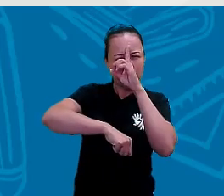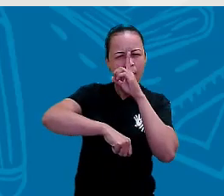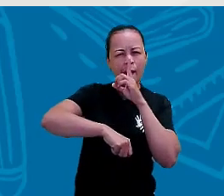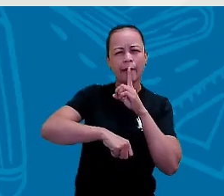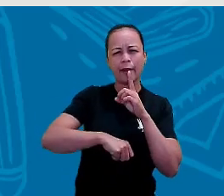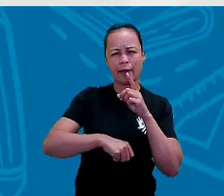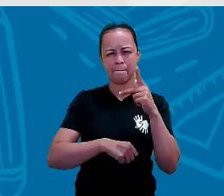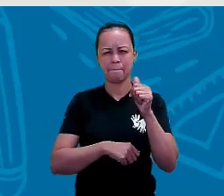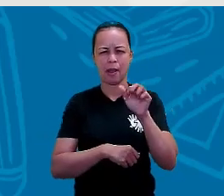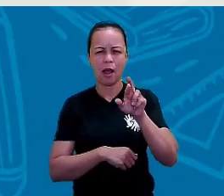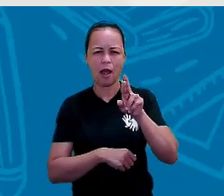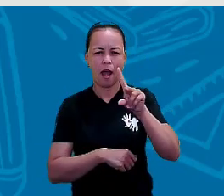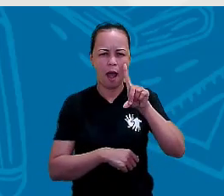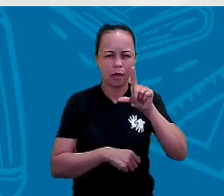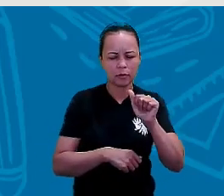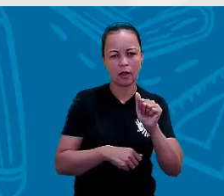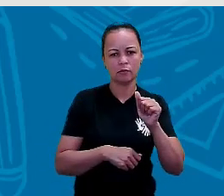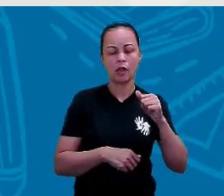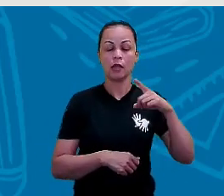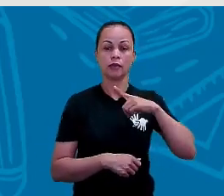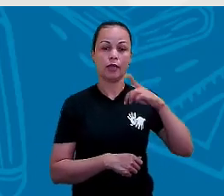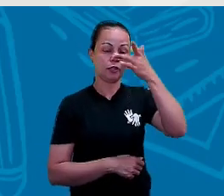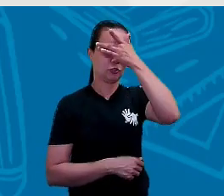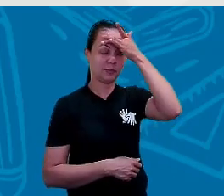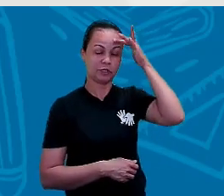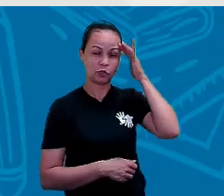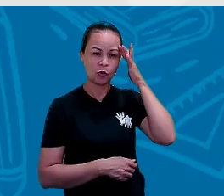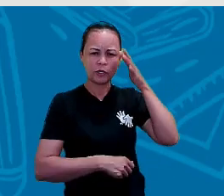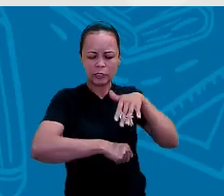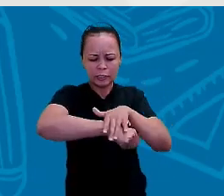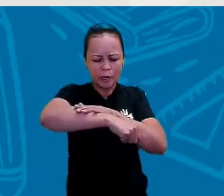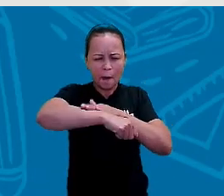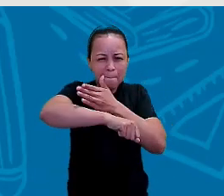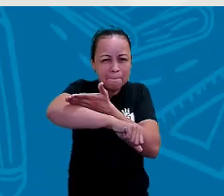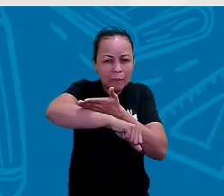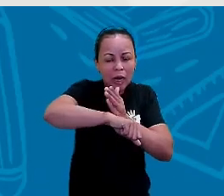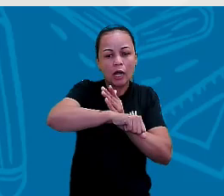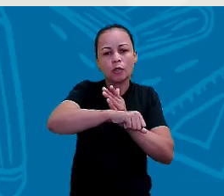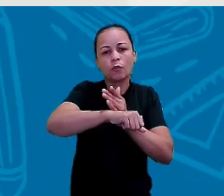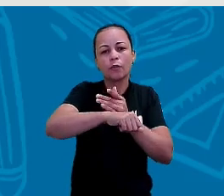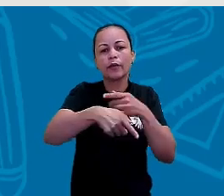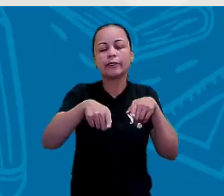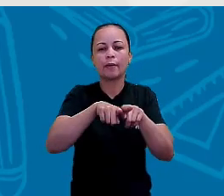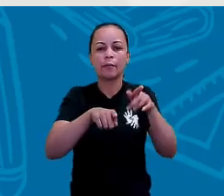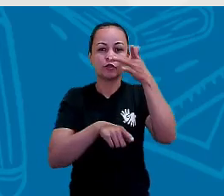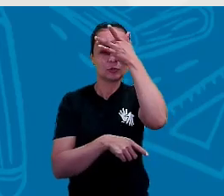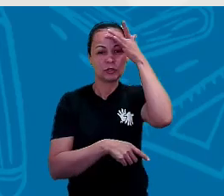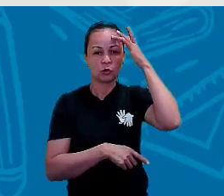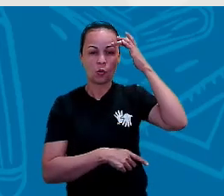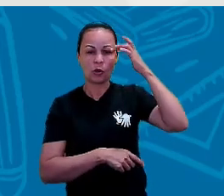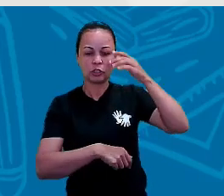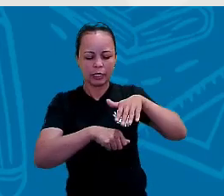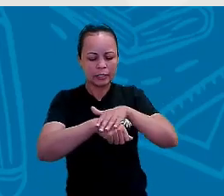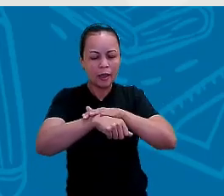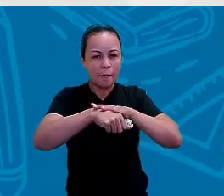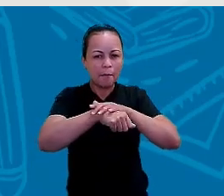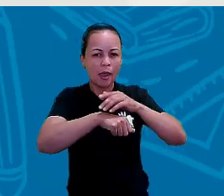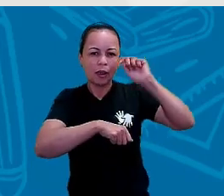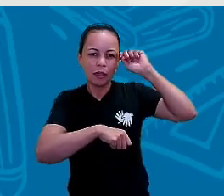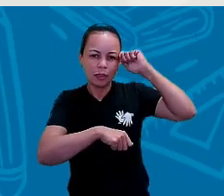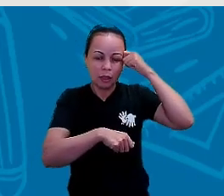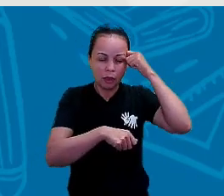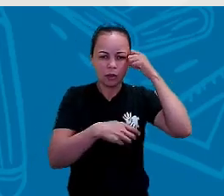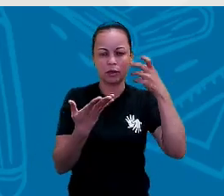Existem pessoas que são mais branquinhos. Existem outras pessoas que têm a pele negra. Então, as pessoas mais